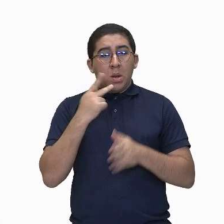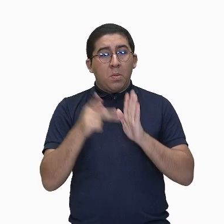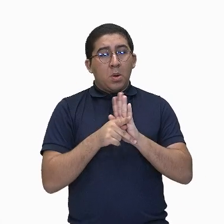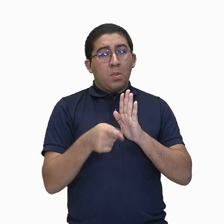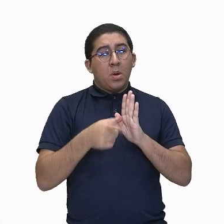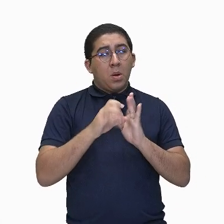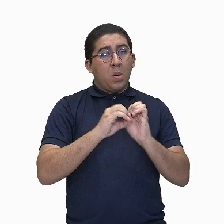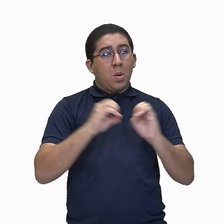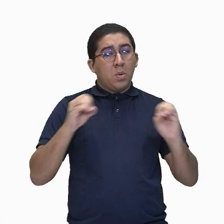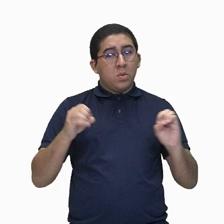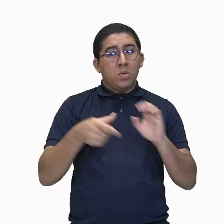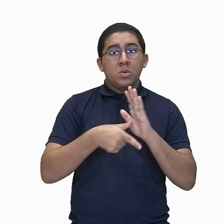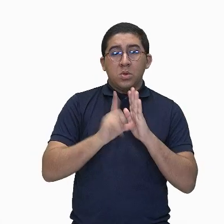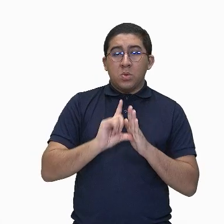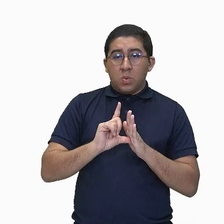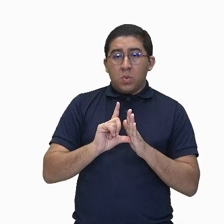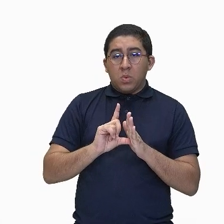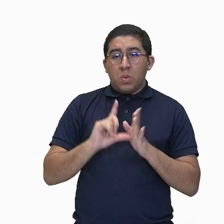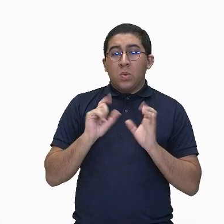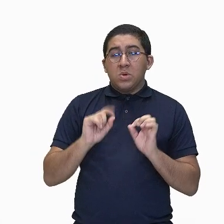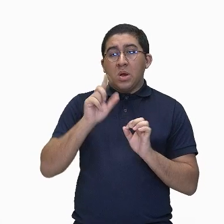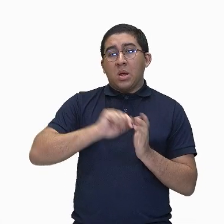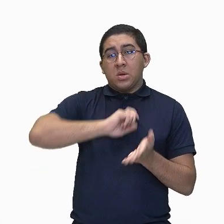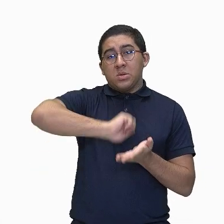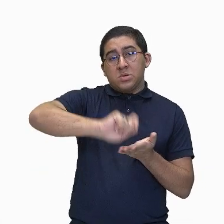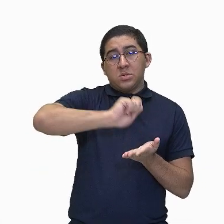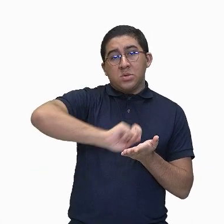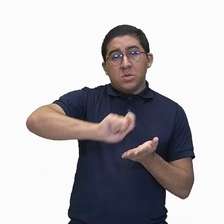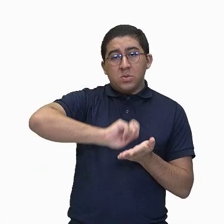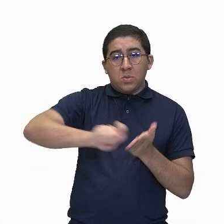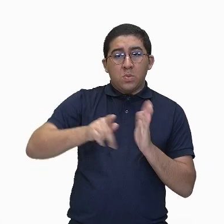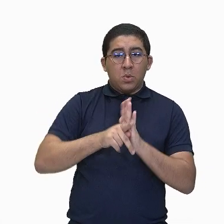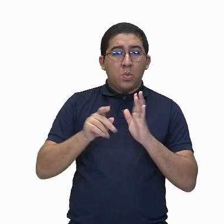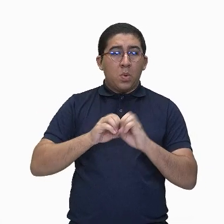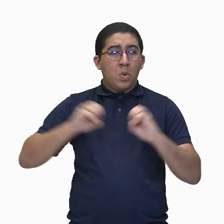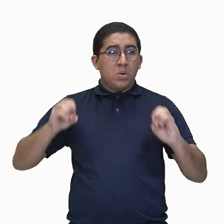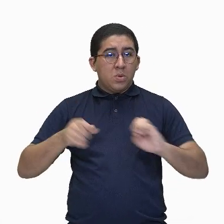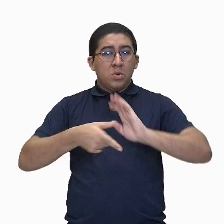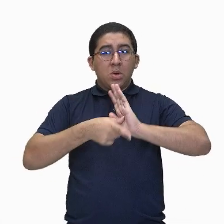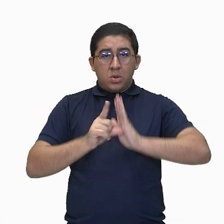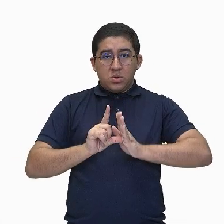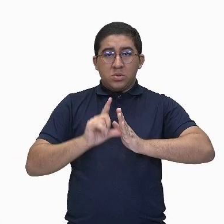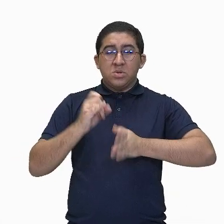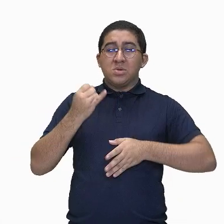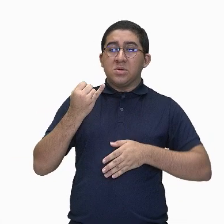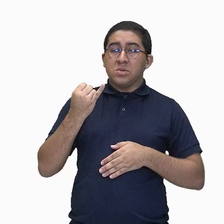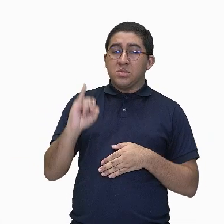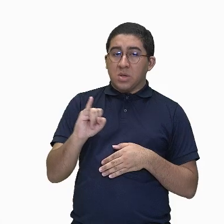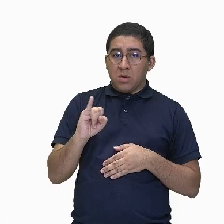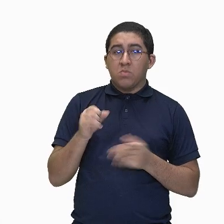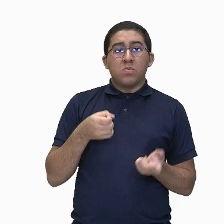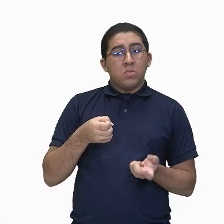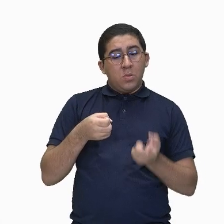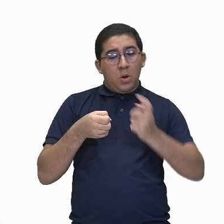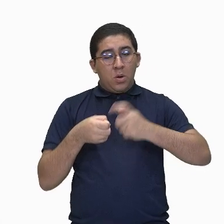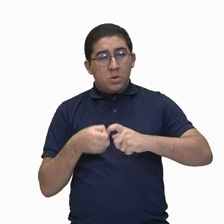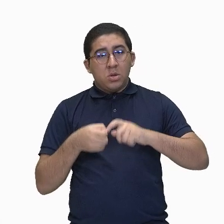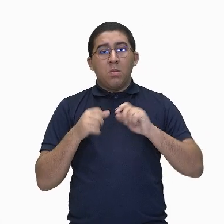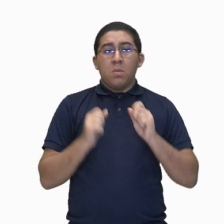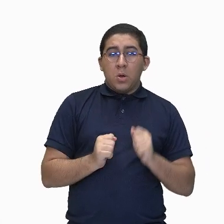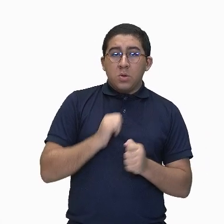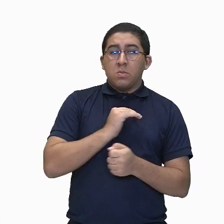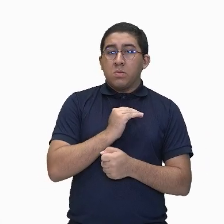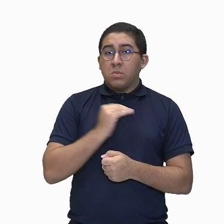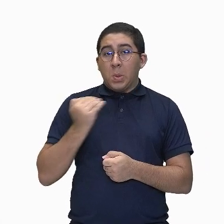anterior, no que foi escrito, dito, né, na oração anterior. Caso retornem, correm o risco de serem mortas. Por